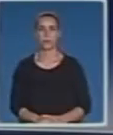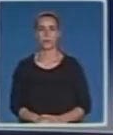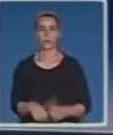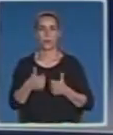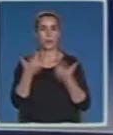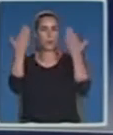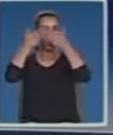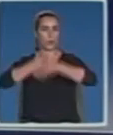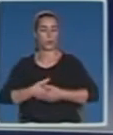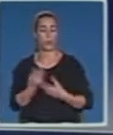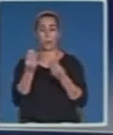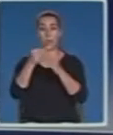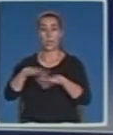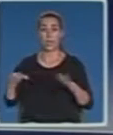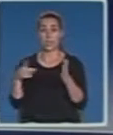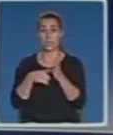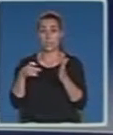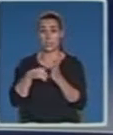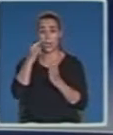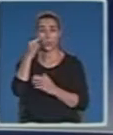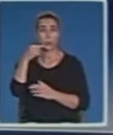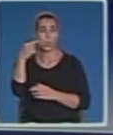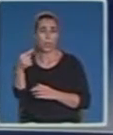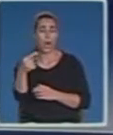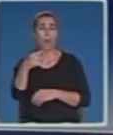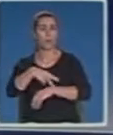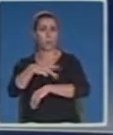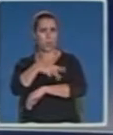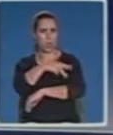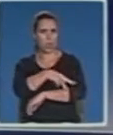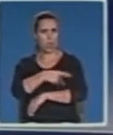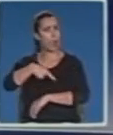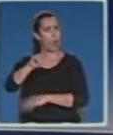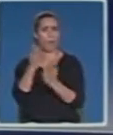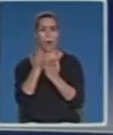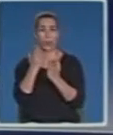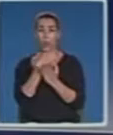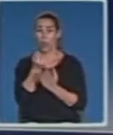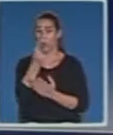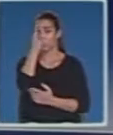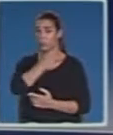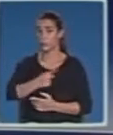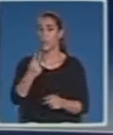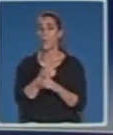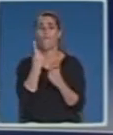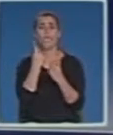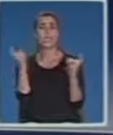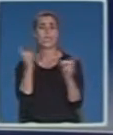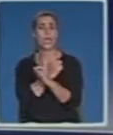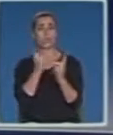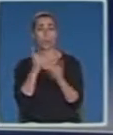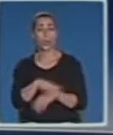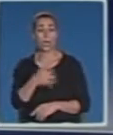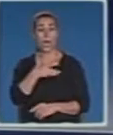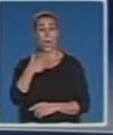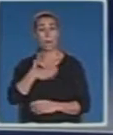Boa noite. Crianças com necessidades especiais em Ponta Delgada não vão à escola há quase uma semana por falta de transporte. A